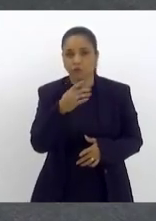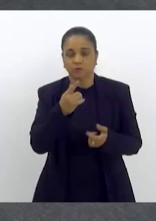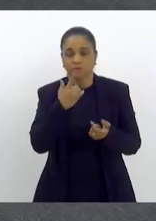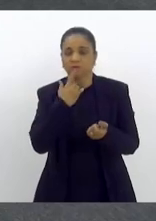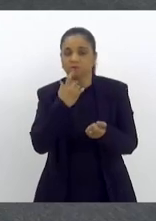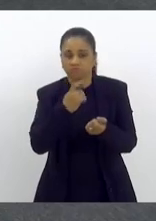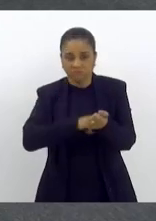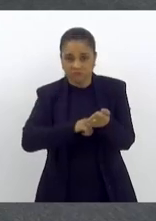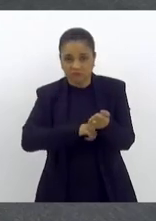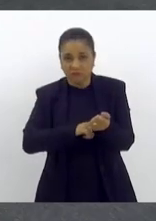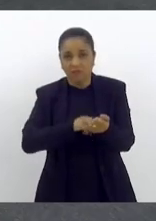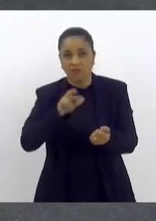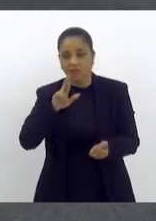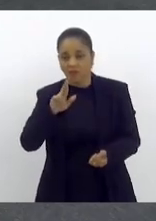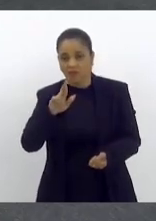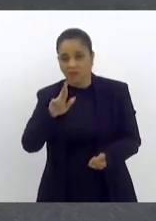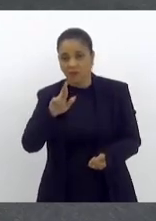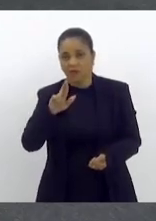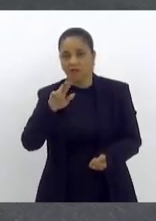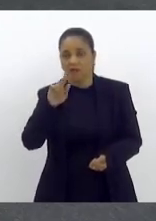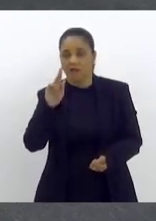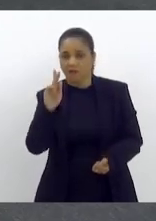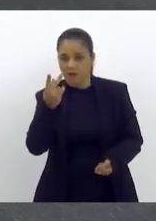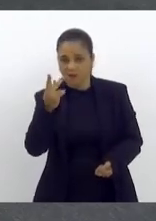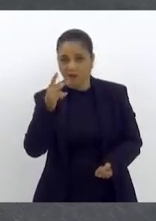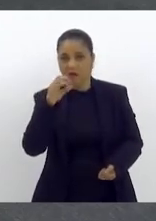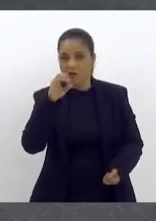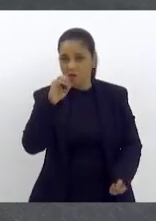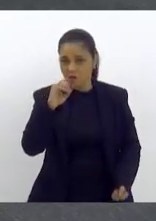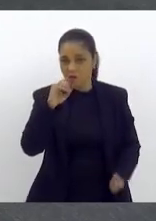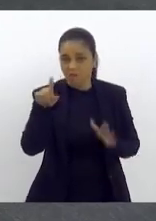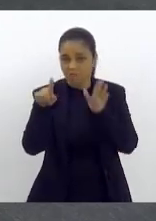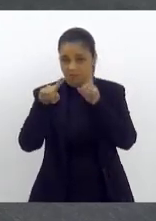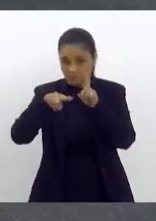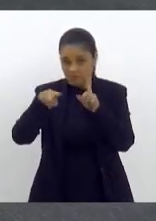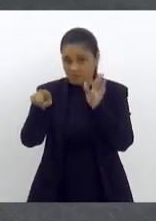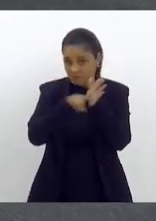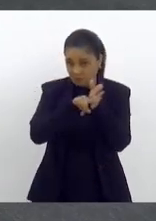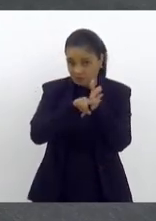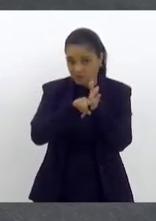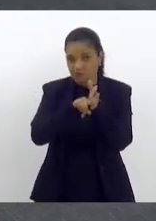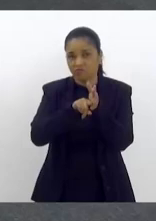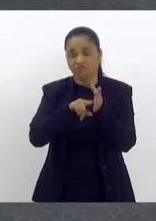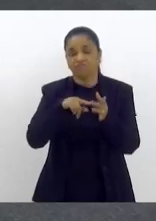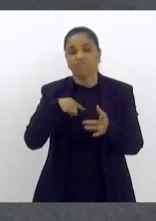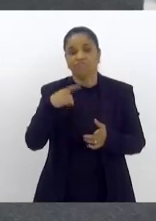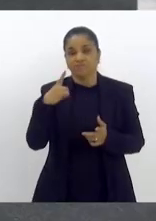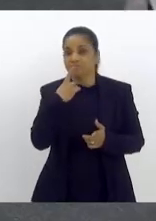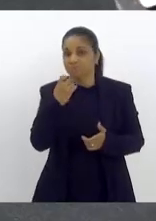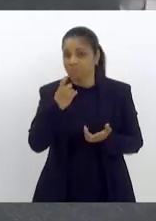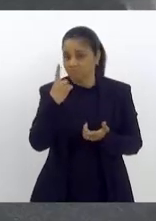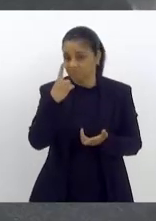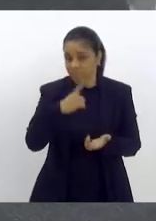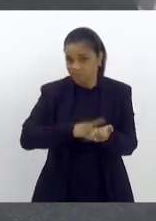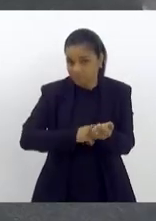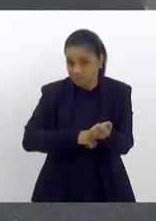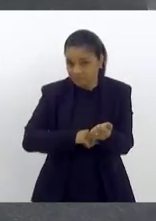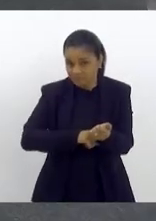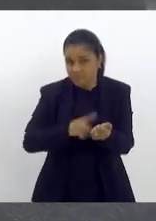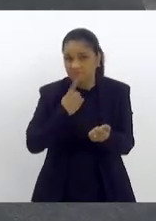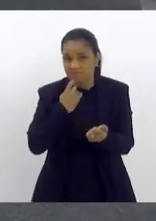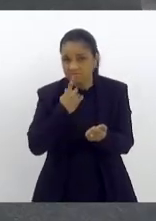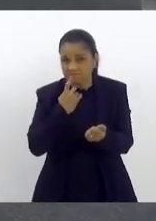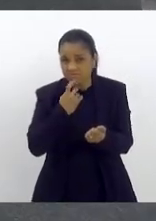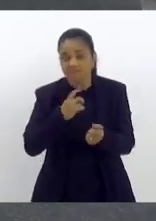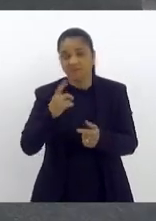sangue é negativo, O negativo, então um sangue raro. É um sangue realmente que precisa-se muito. E eu passei por um momento muito difícil na minha